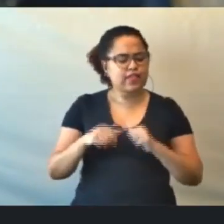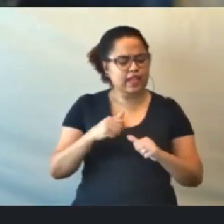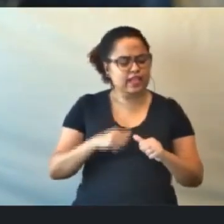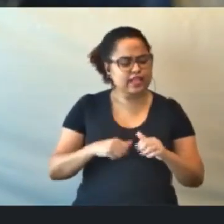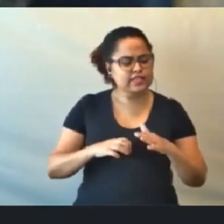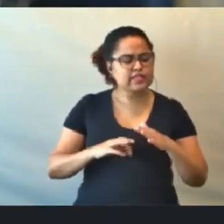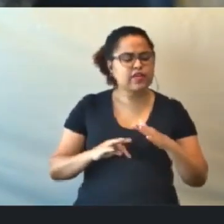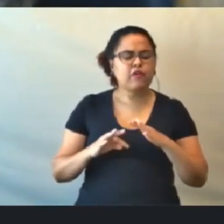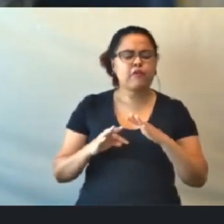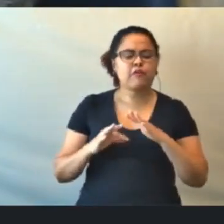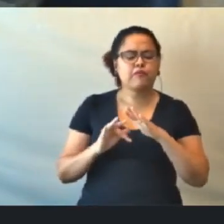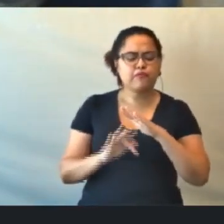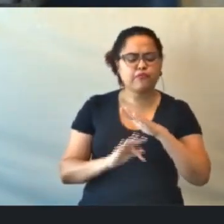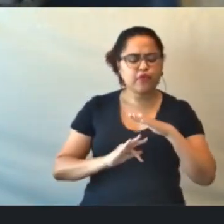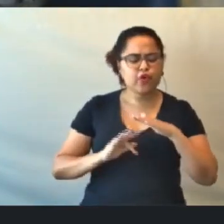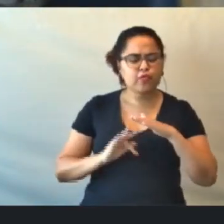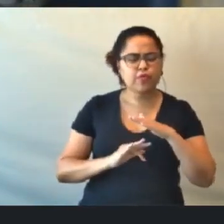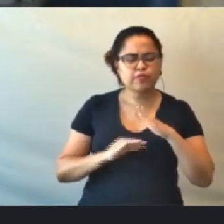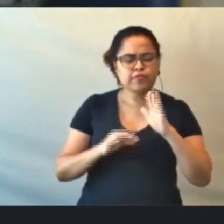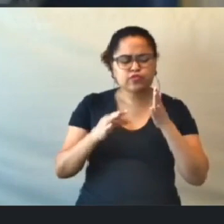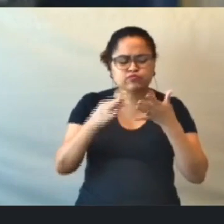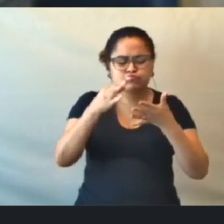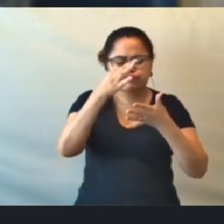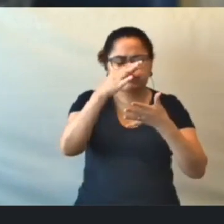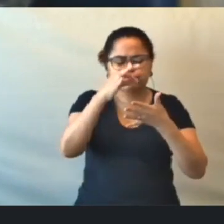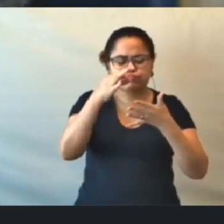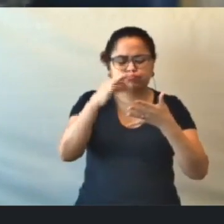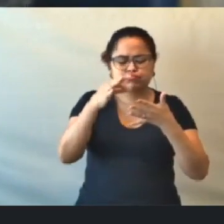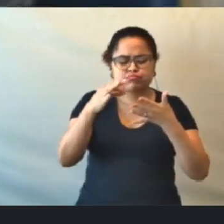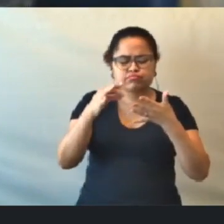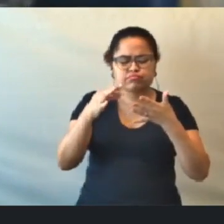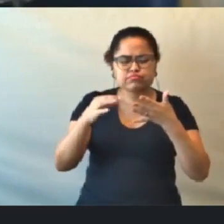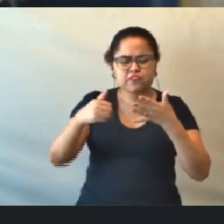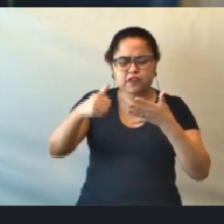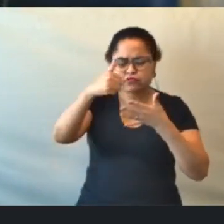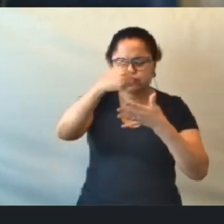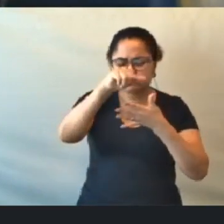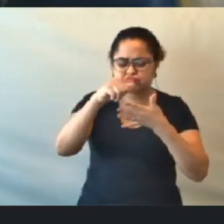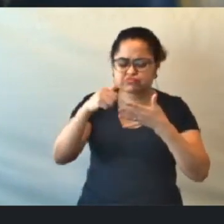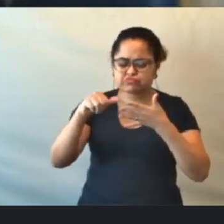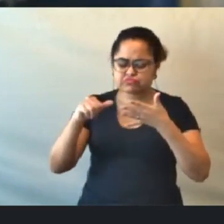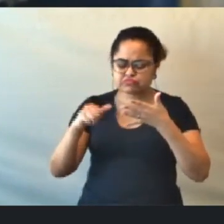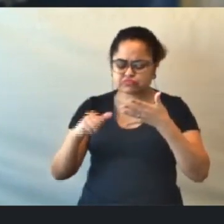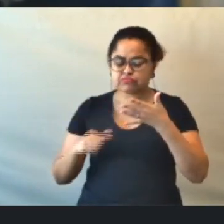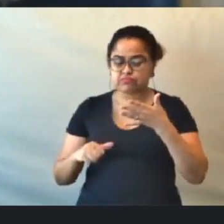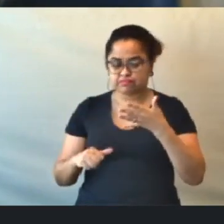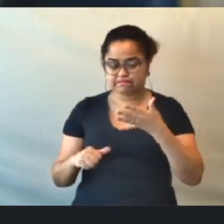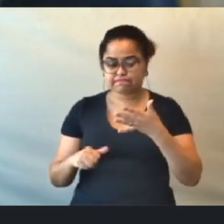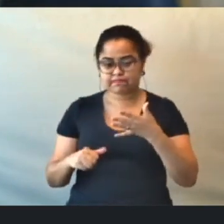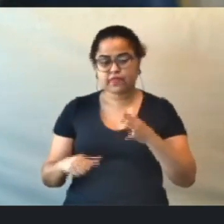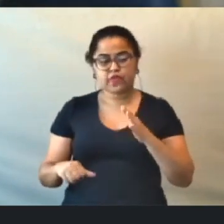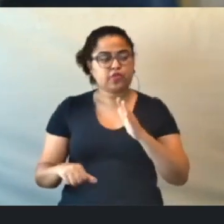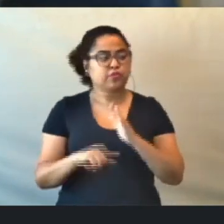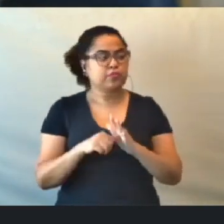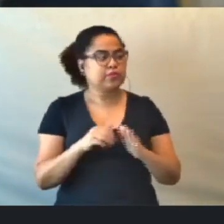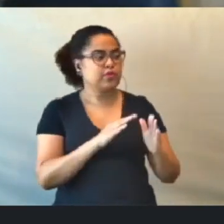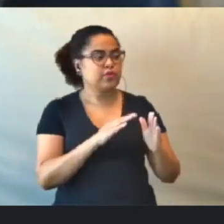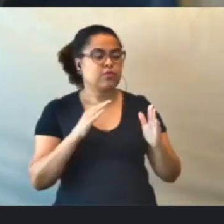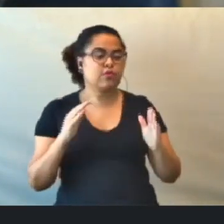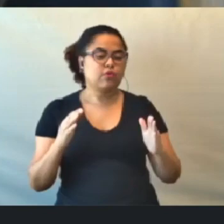item por item, das recomendações que fizemos no primeiro corpo de relatórios